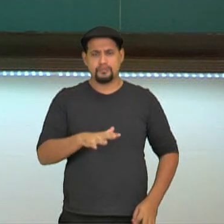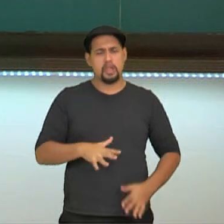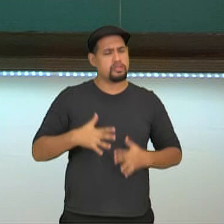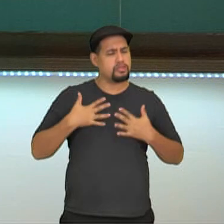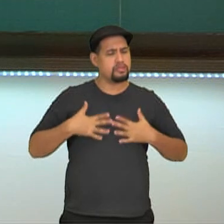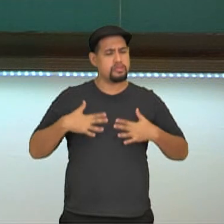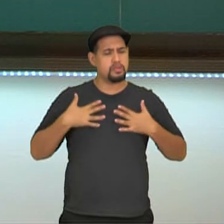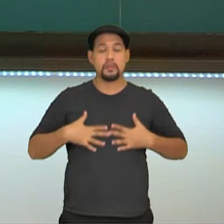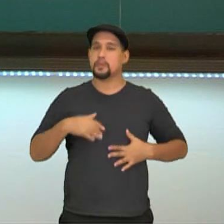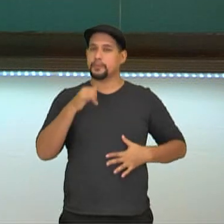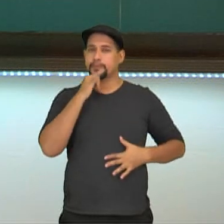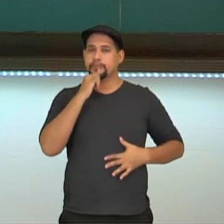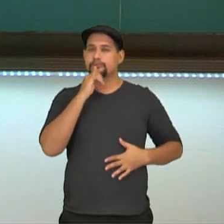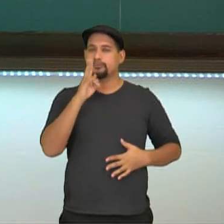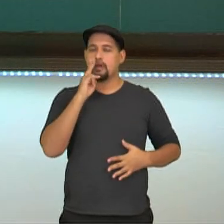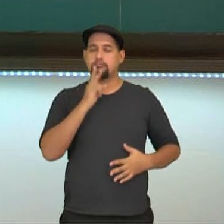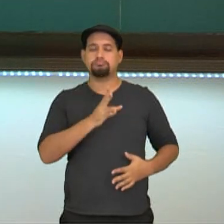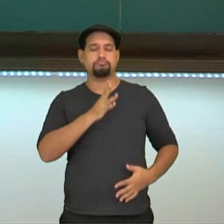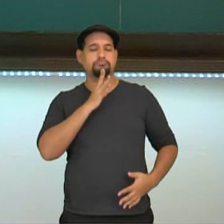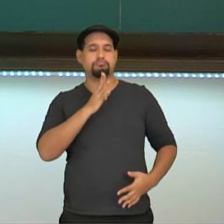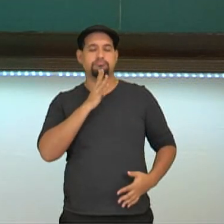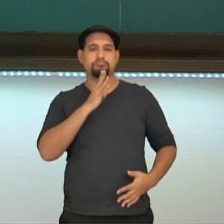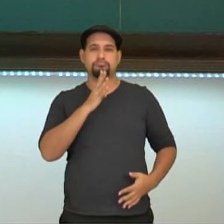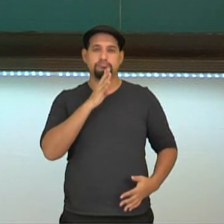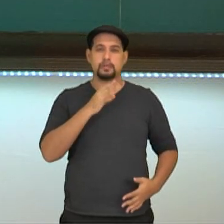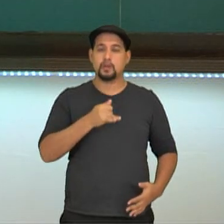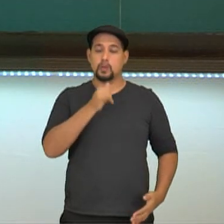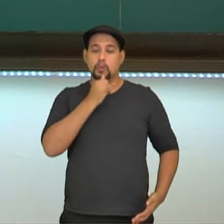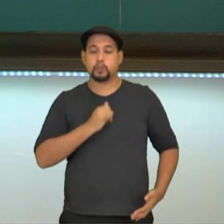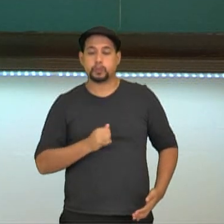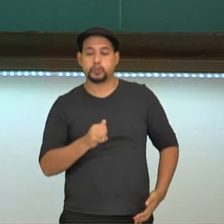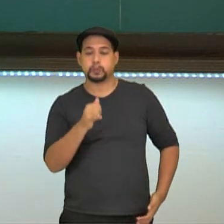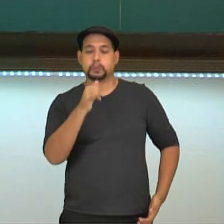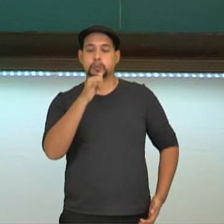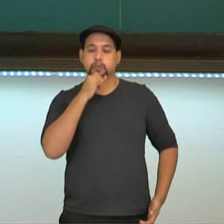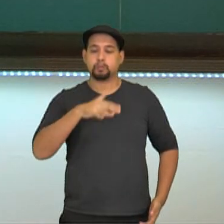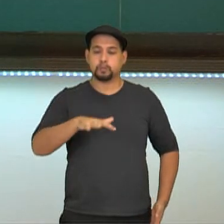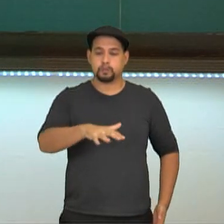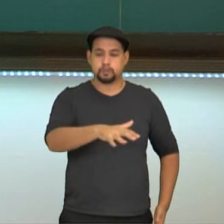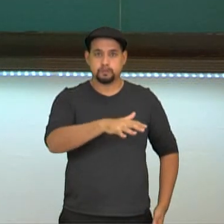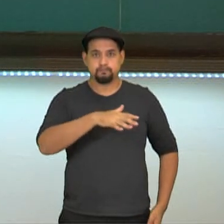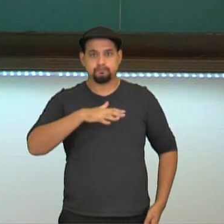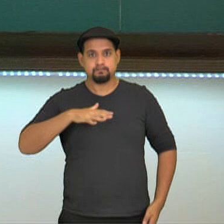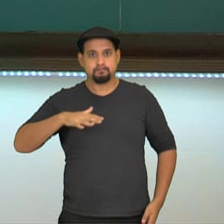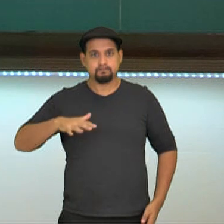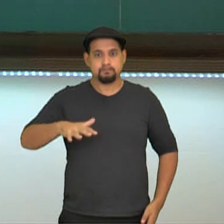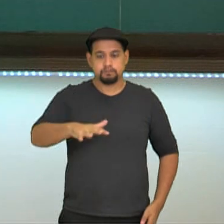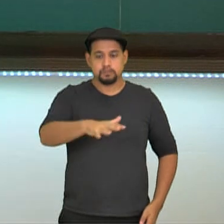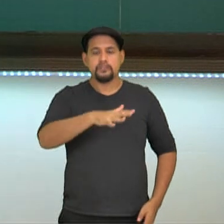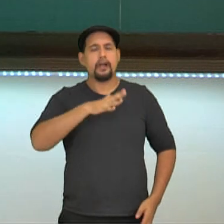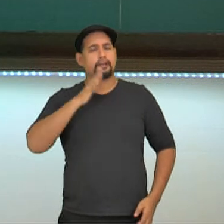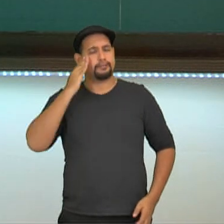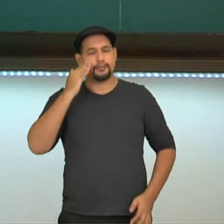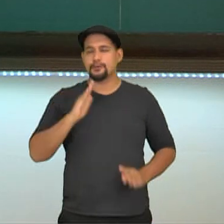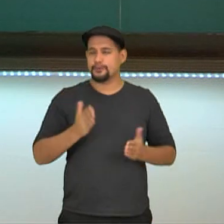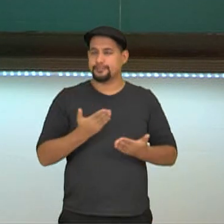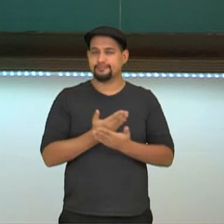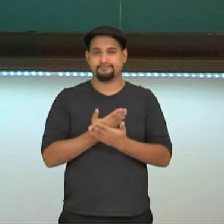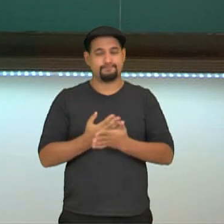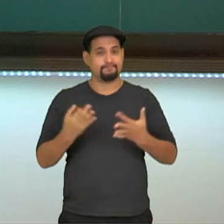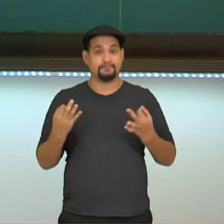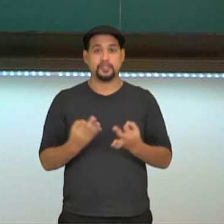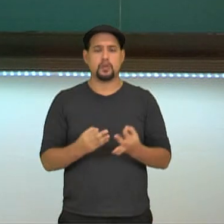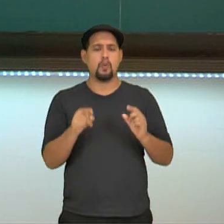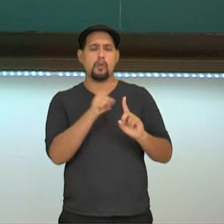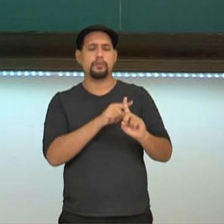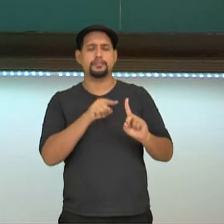Se você está acompanhando aí o conhecimento de campo elétrico, você vai conseguir entender tranquilamente a aula de hoje, né? O